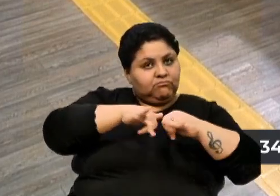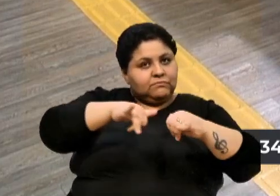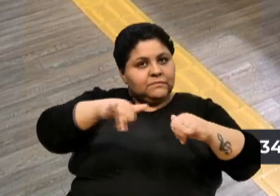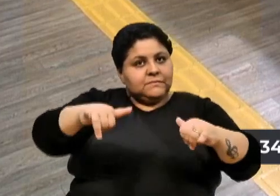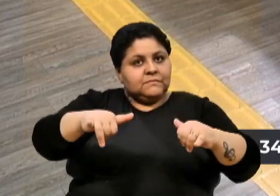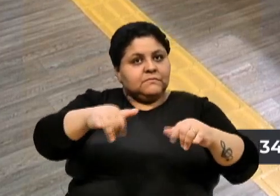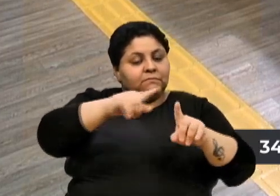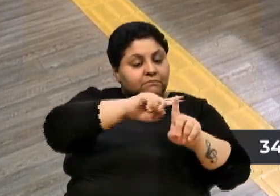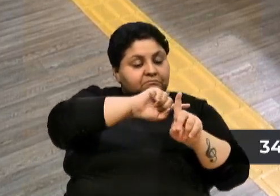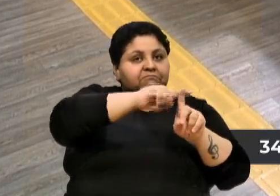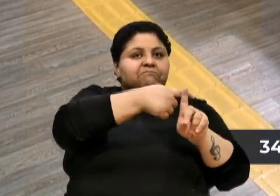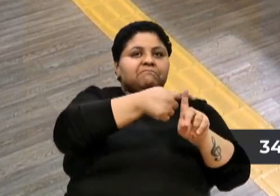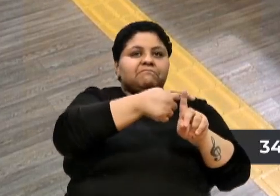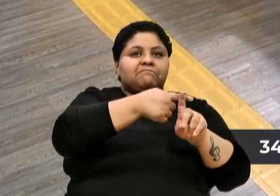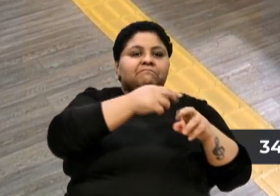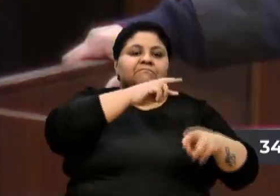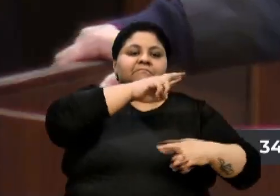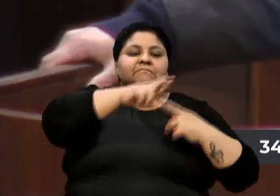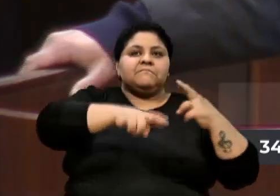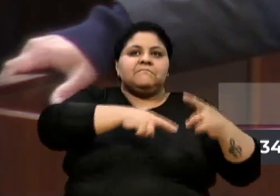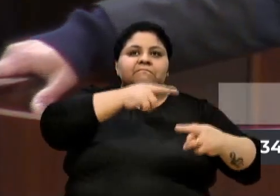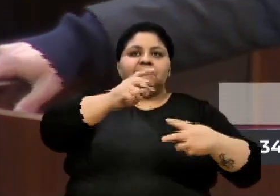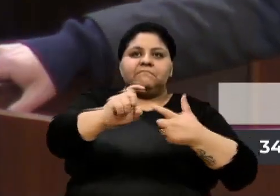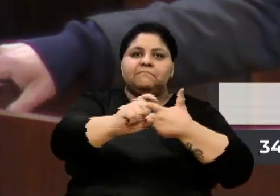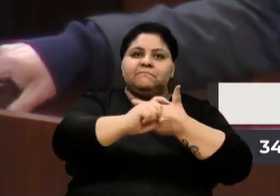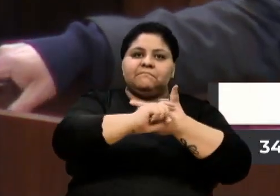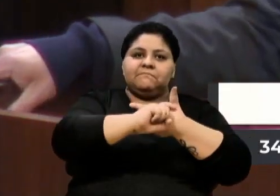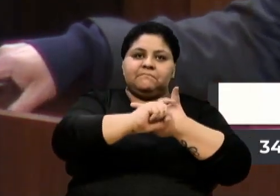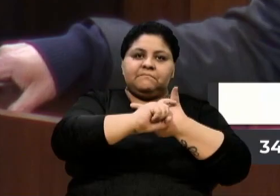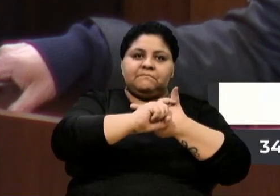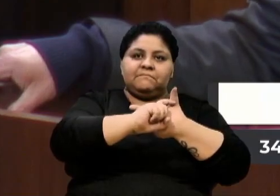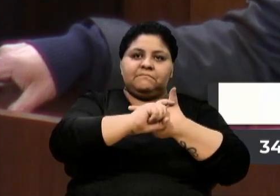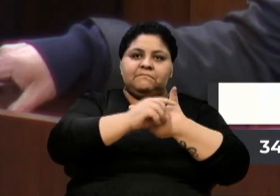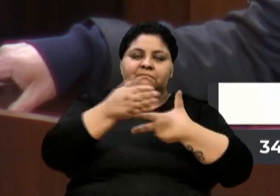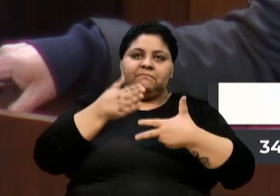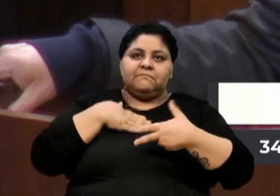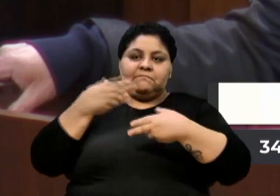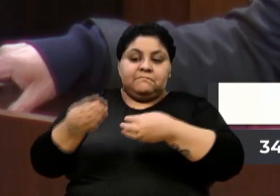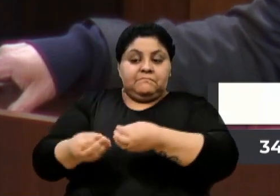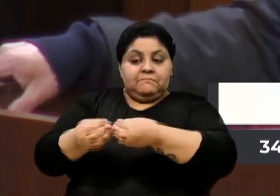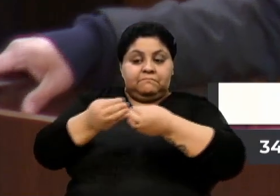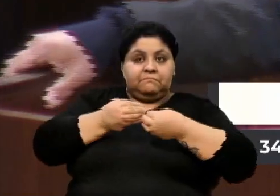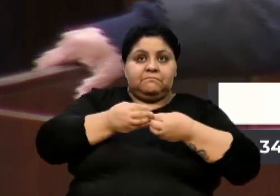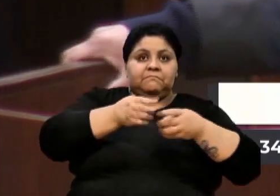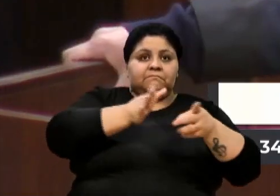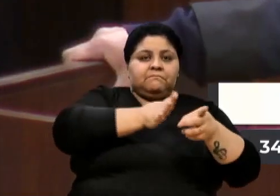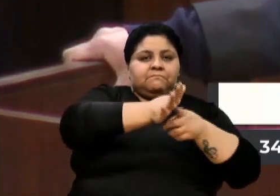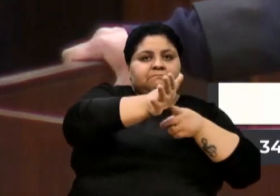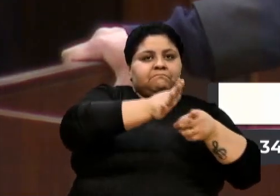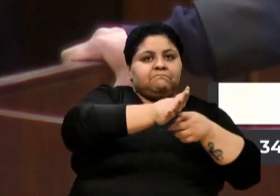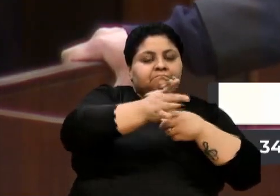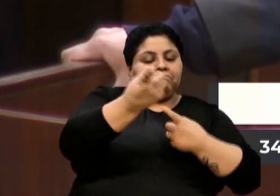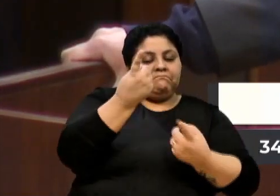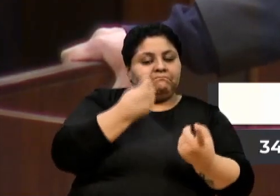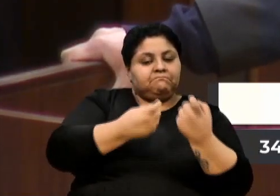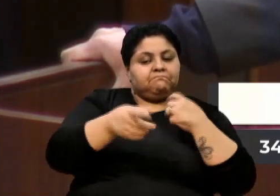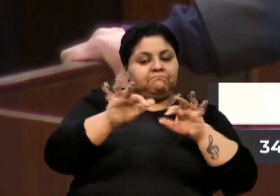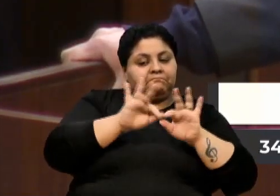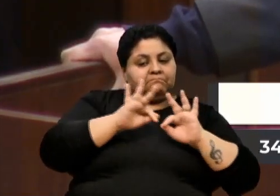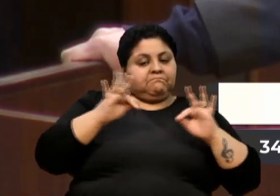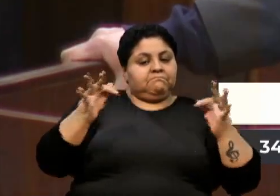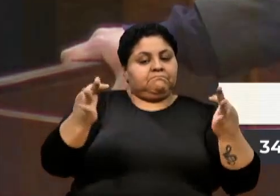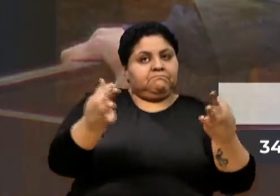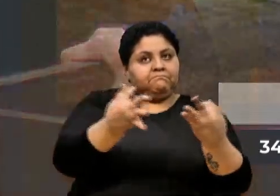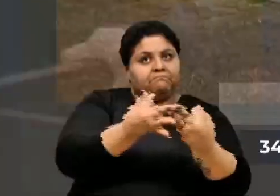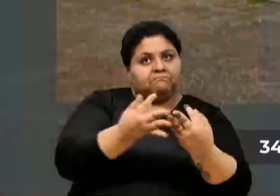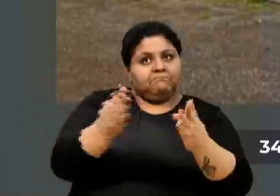positiva em relação ao Executivo. Recebi a demanda de algumas famílias, moradores lá da região